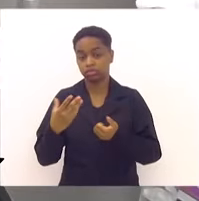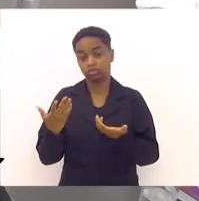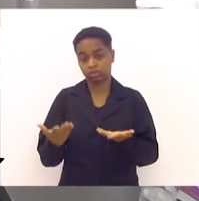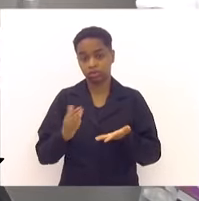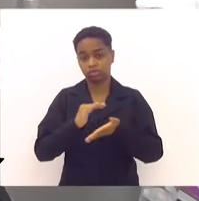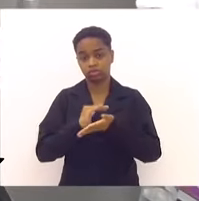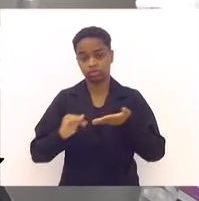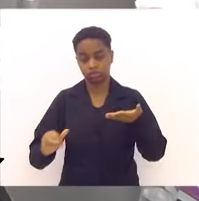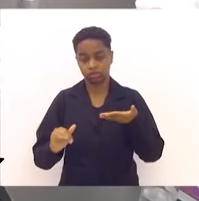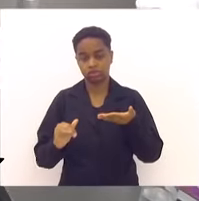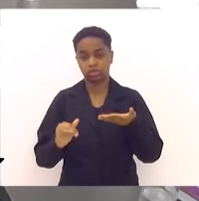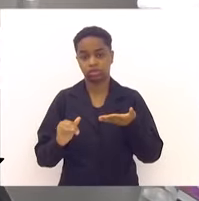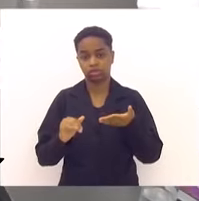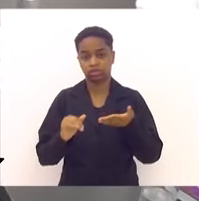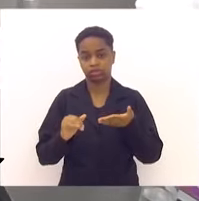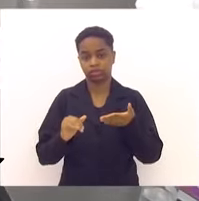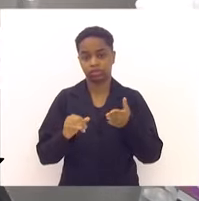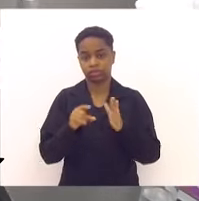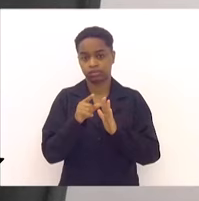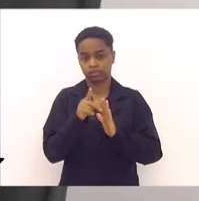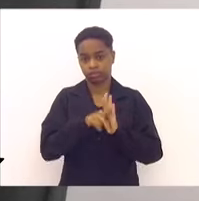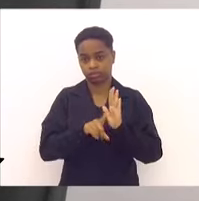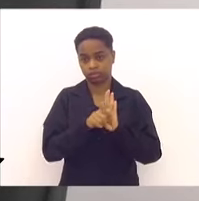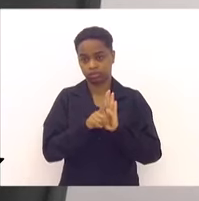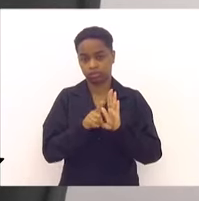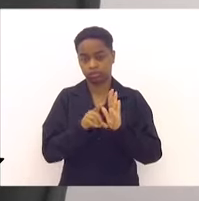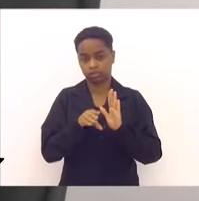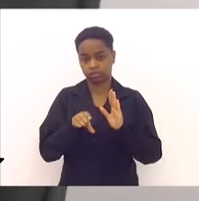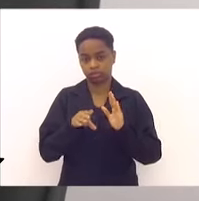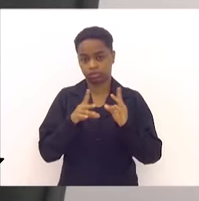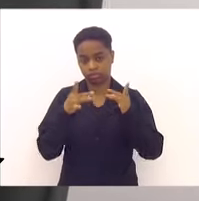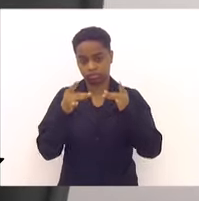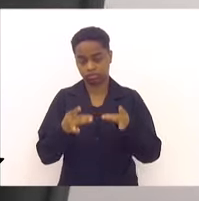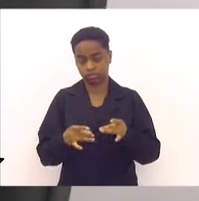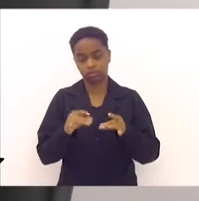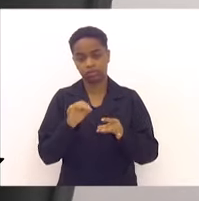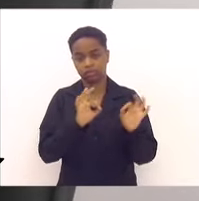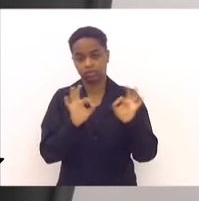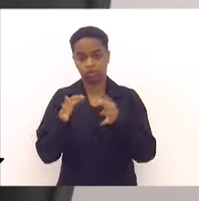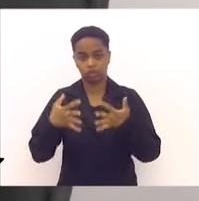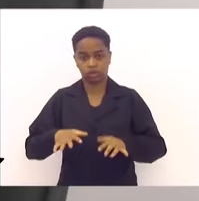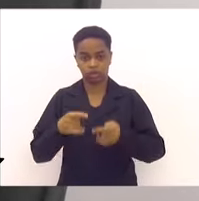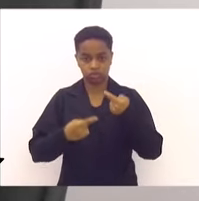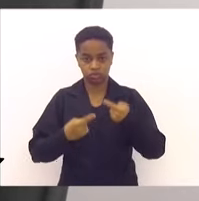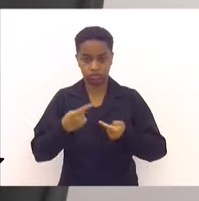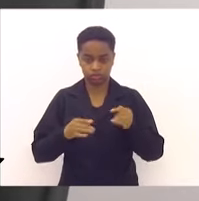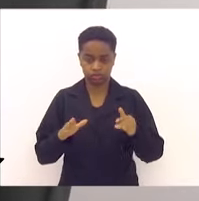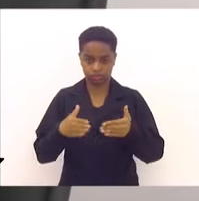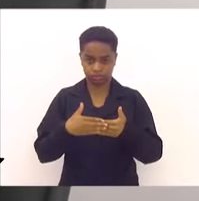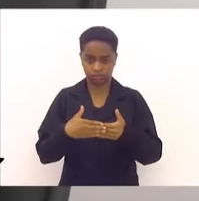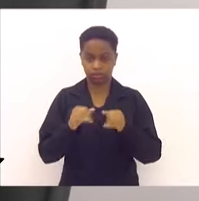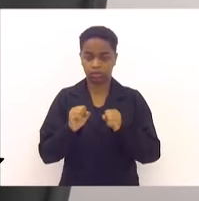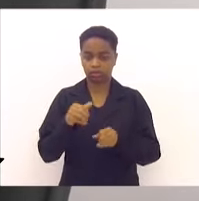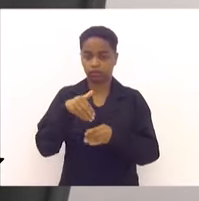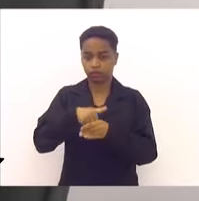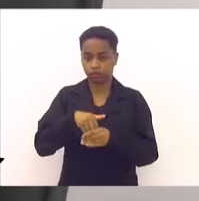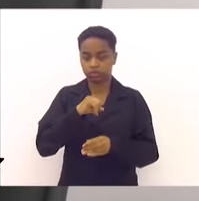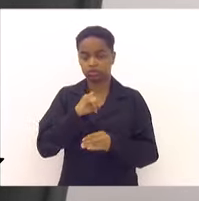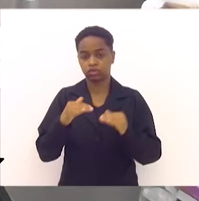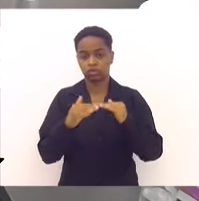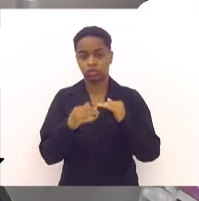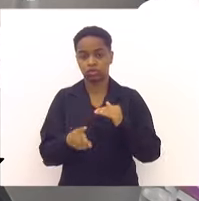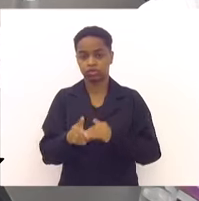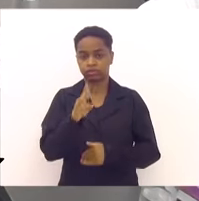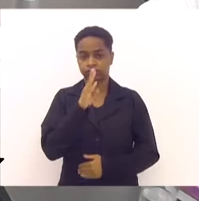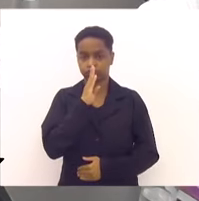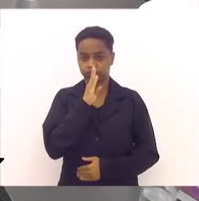consequência, do PL. Então, não havendo quem queira discutir, encerrada a discussão, em votação, os senhores que